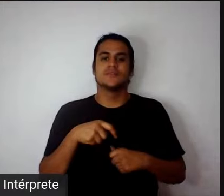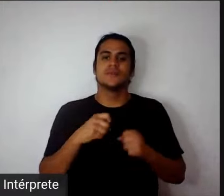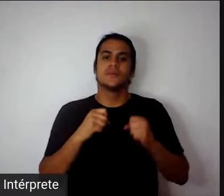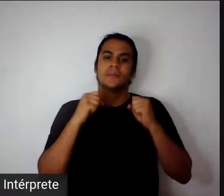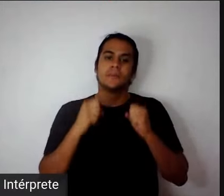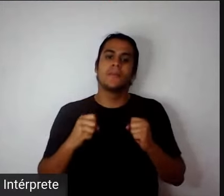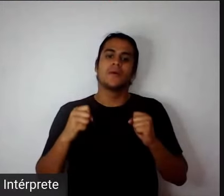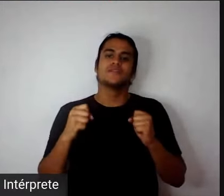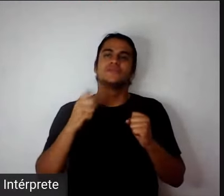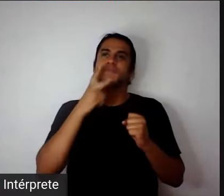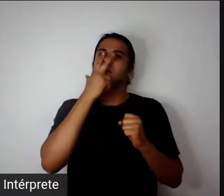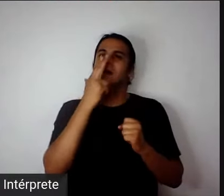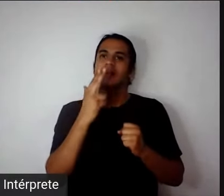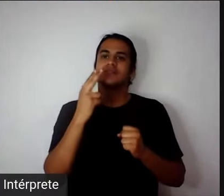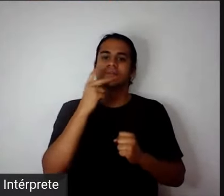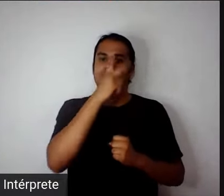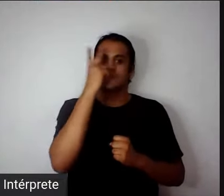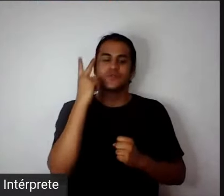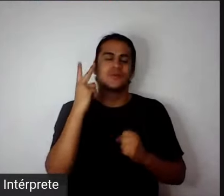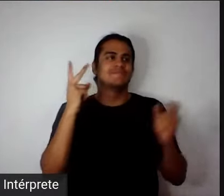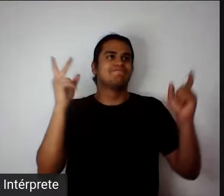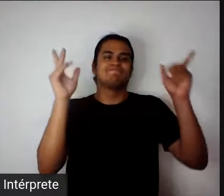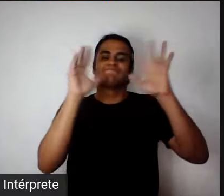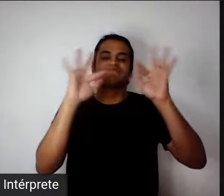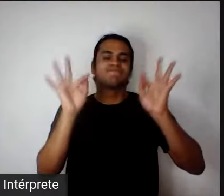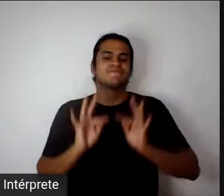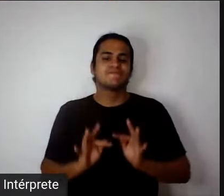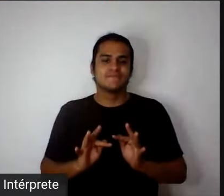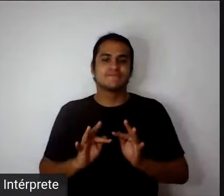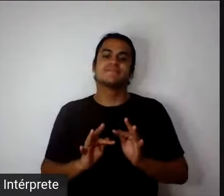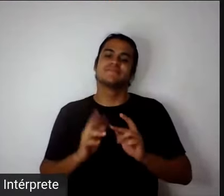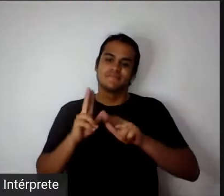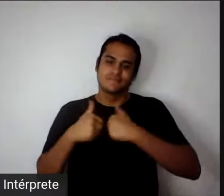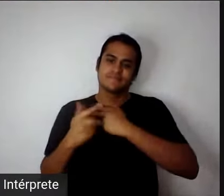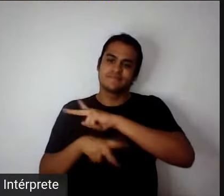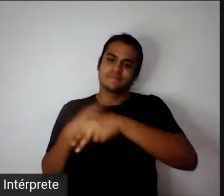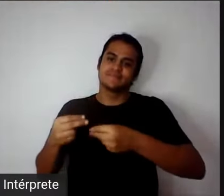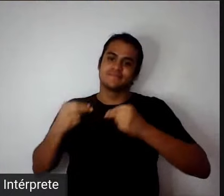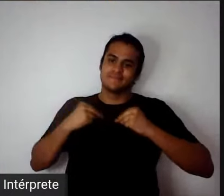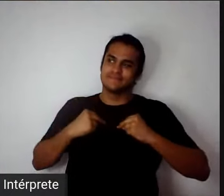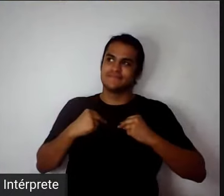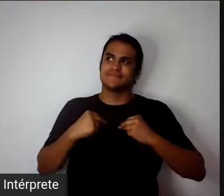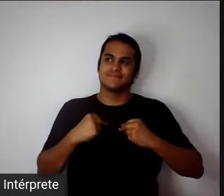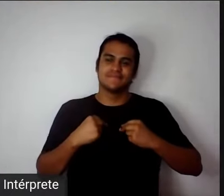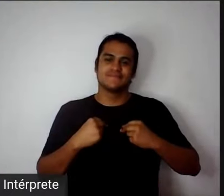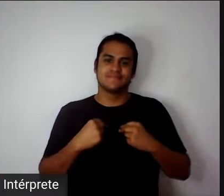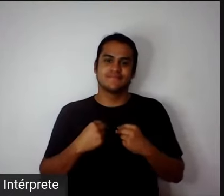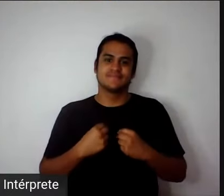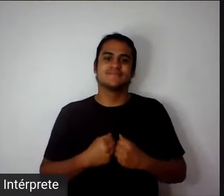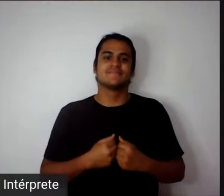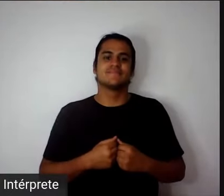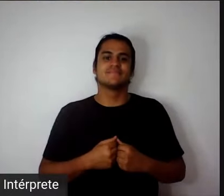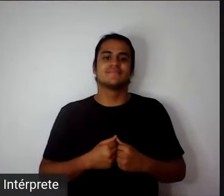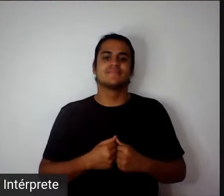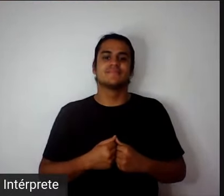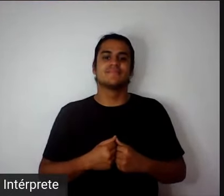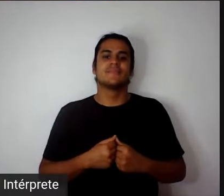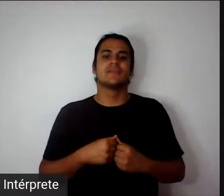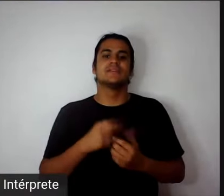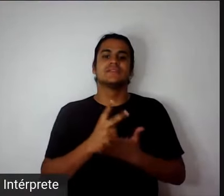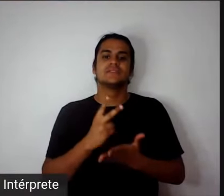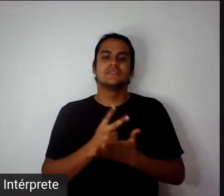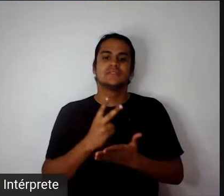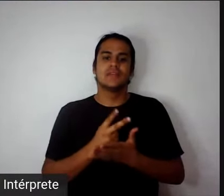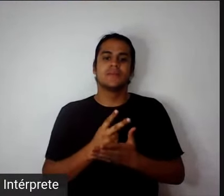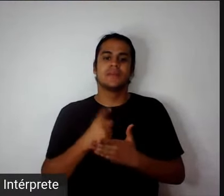uma pessoa que está muito feliz com esse presente. Deixa ver, geralmente ponho sempre uma espécie